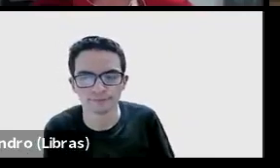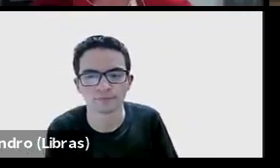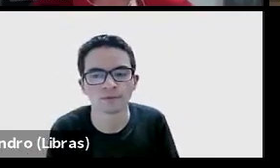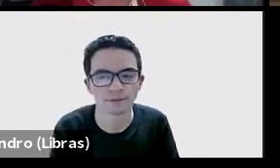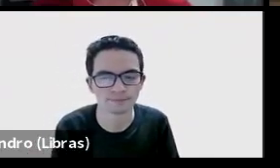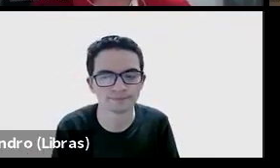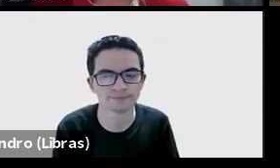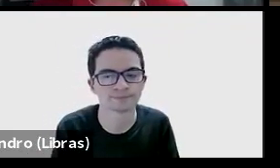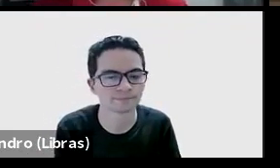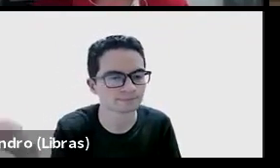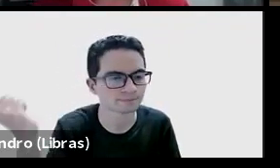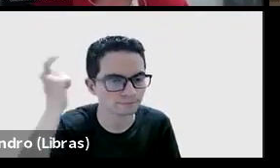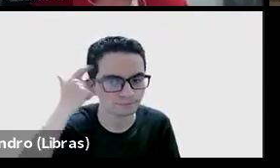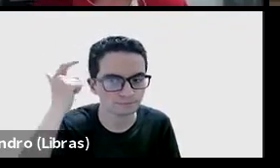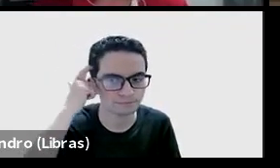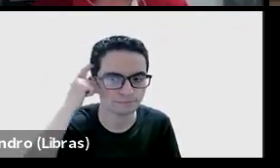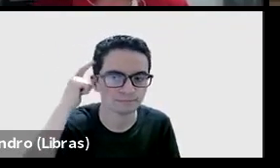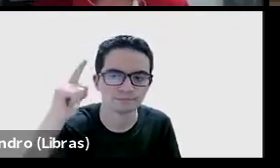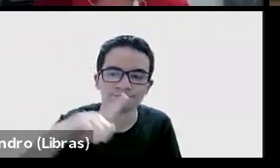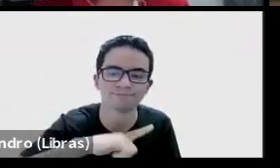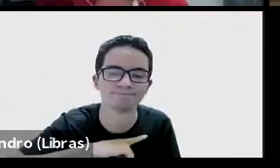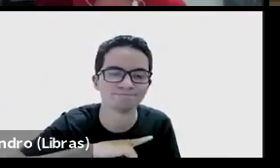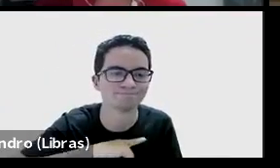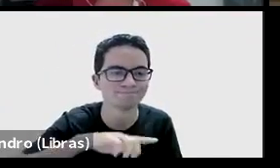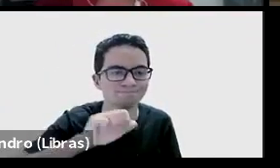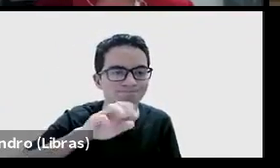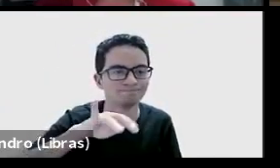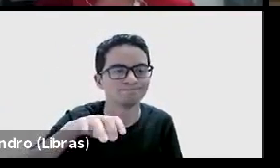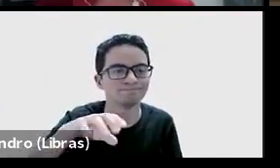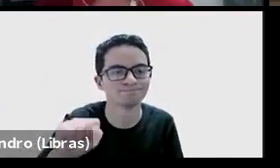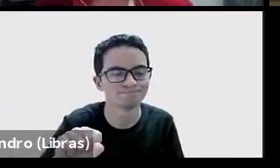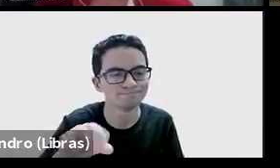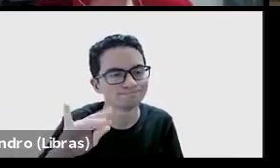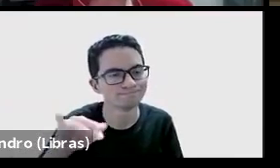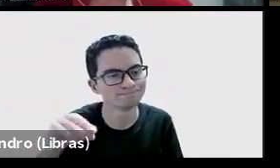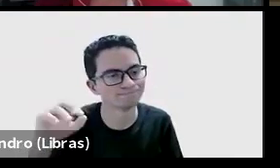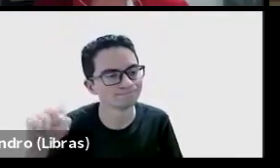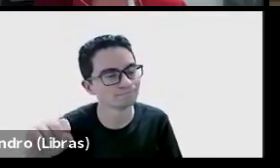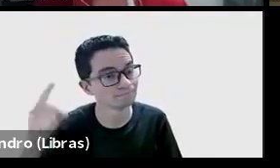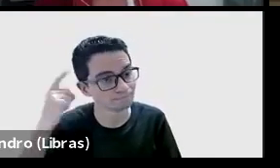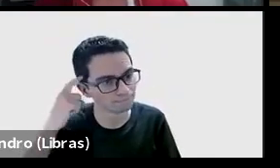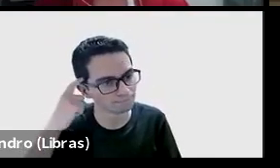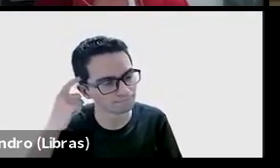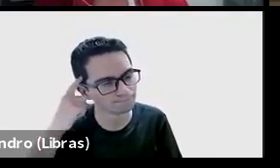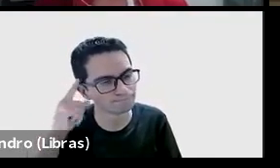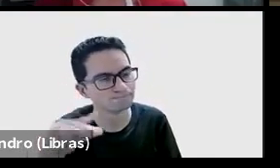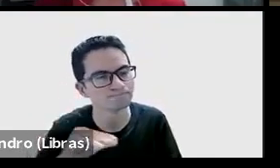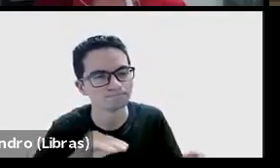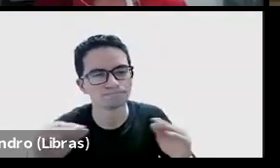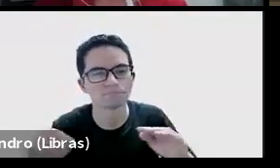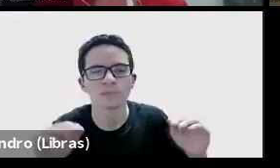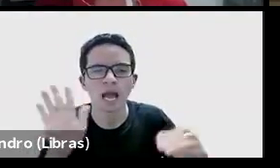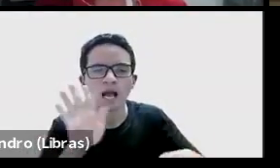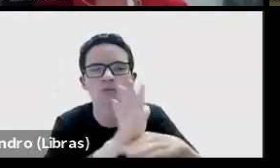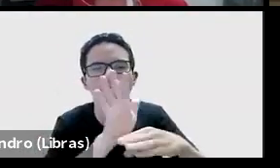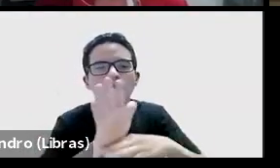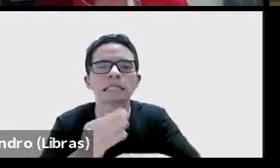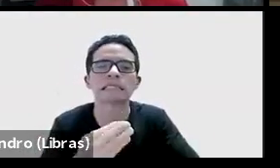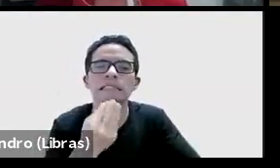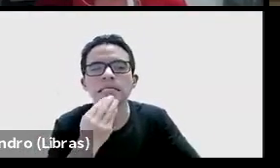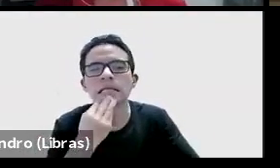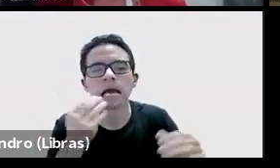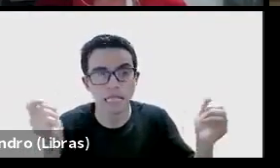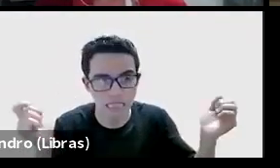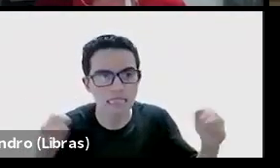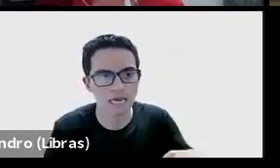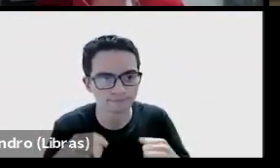de educação das relações étnico-raciais, que é responsável pela questão migratória, para tentar ajudá-los a pensar,